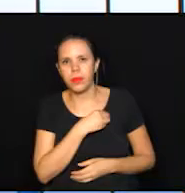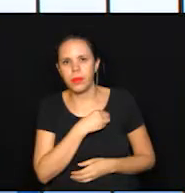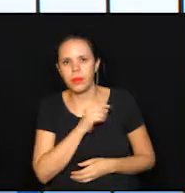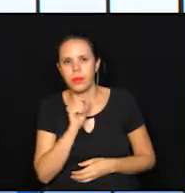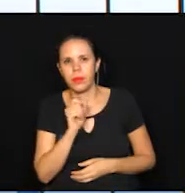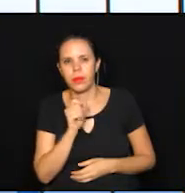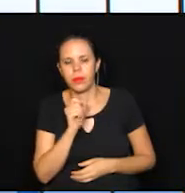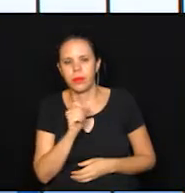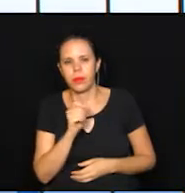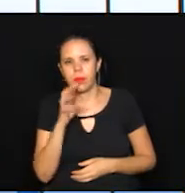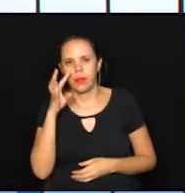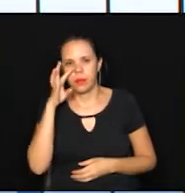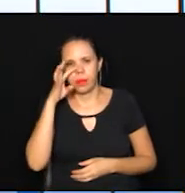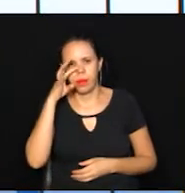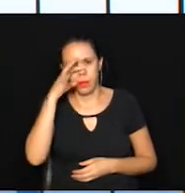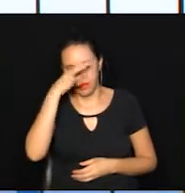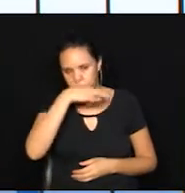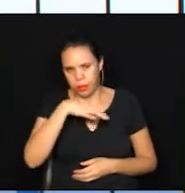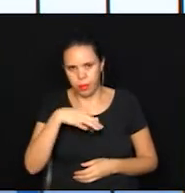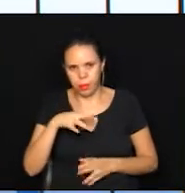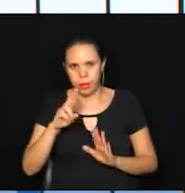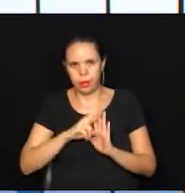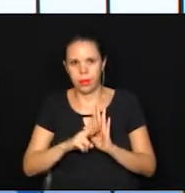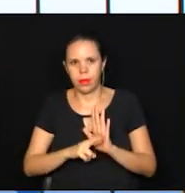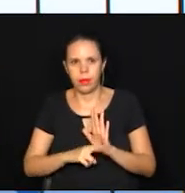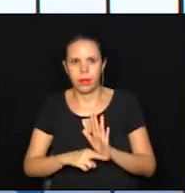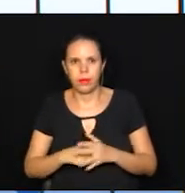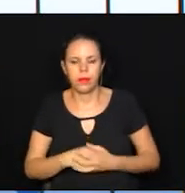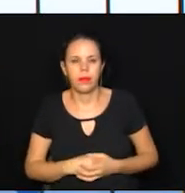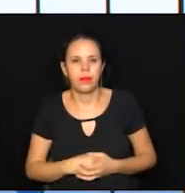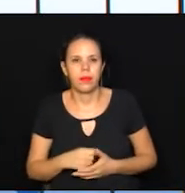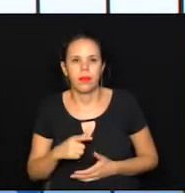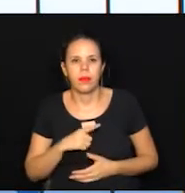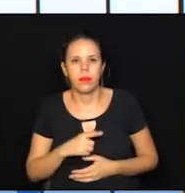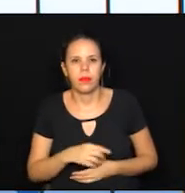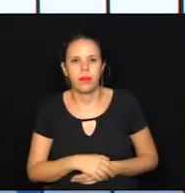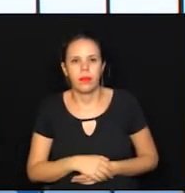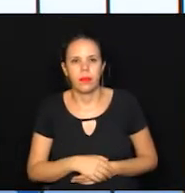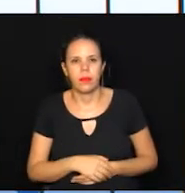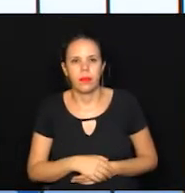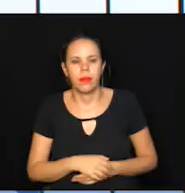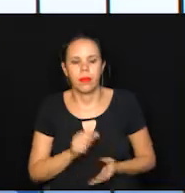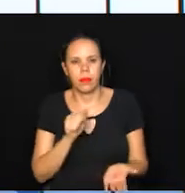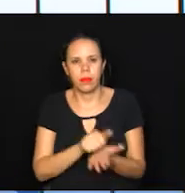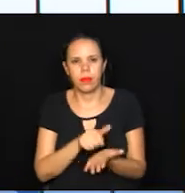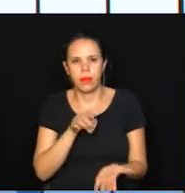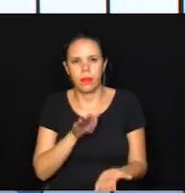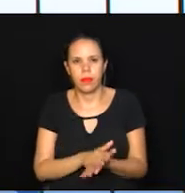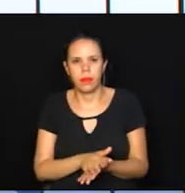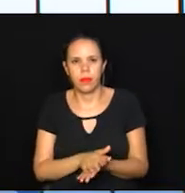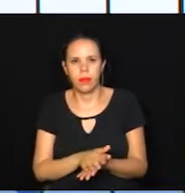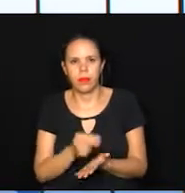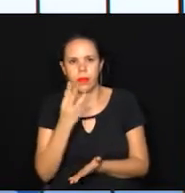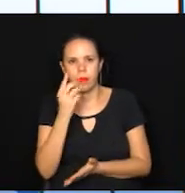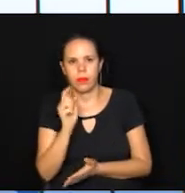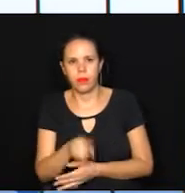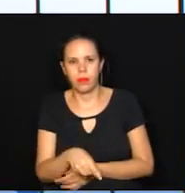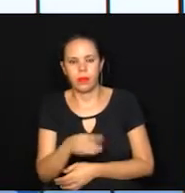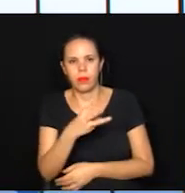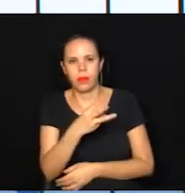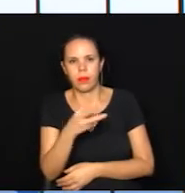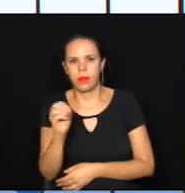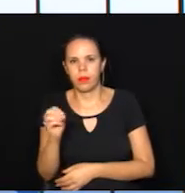quem descumpre essas regras, olha, a gente tem multa de